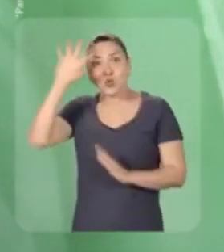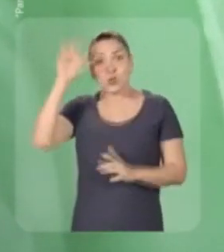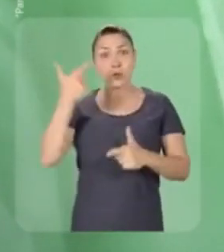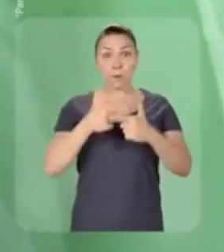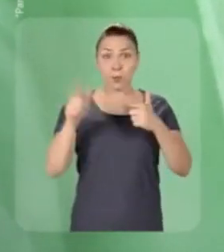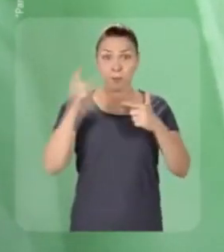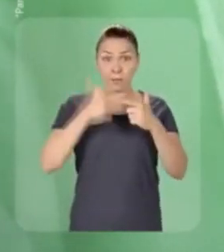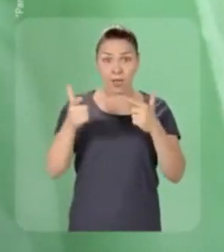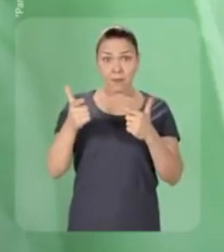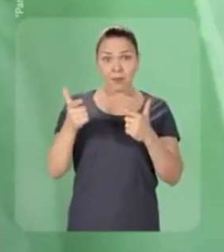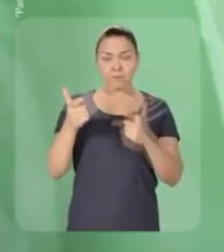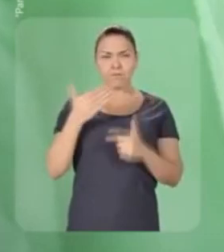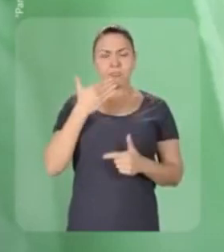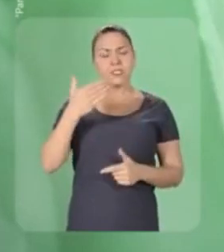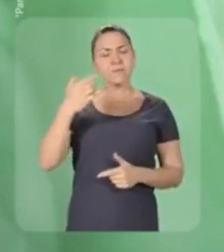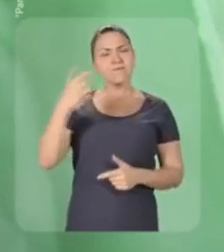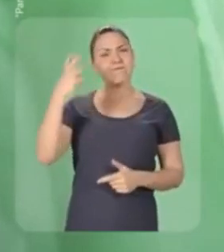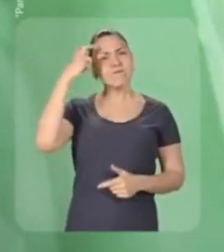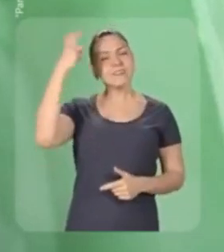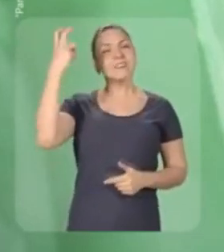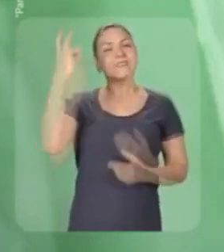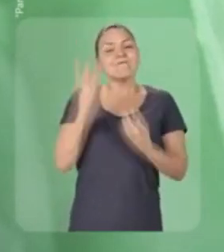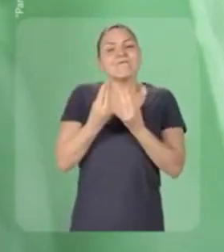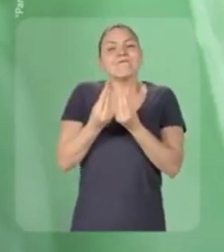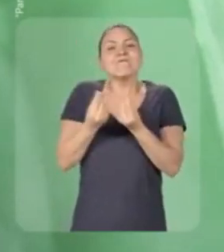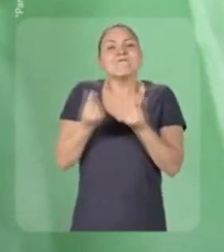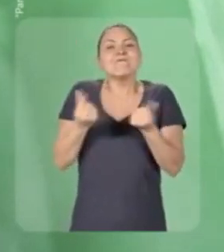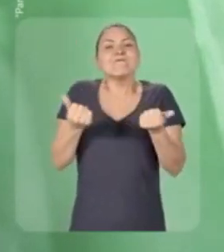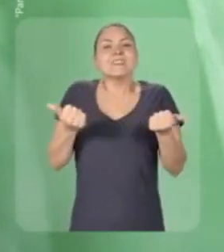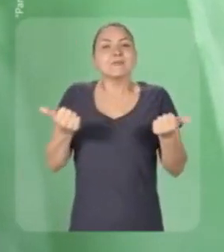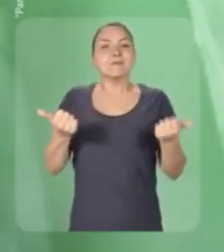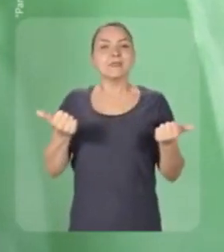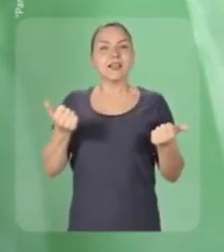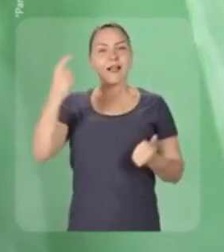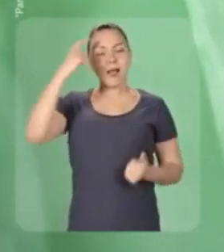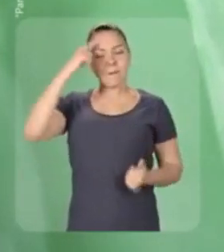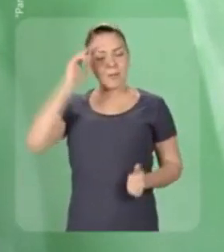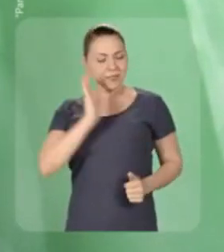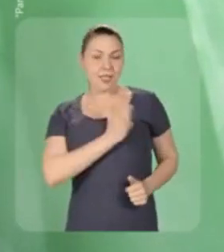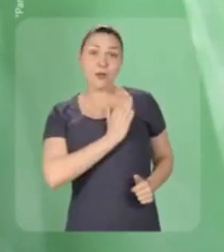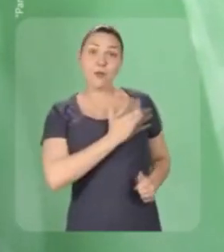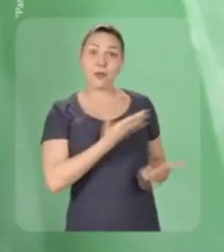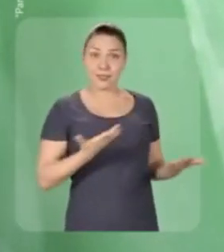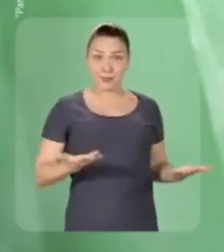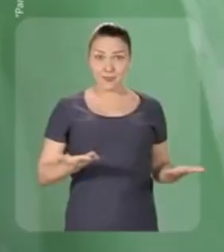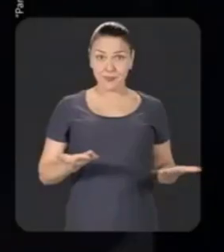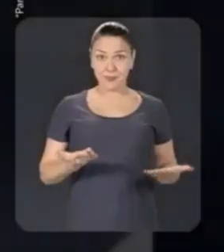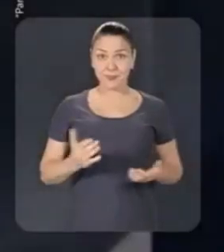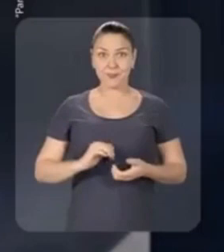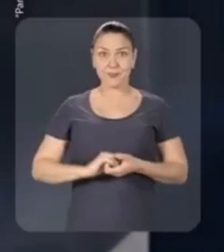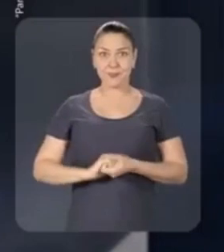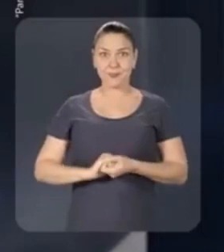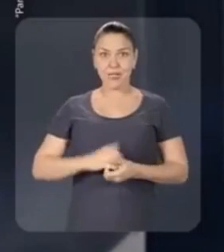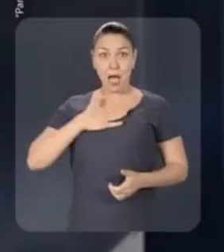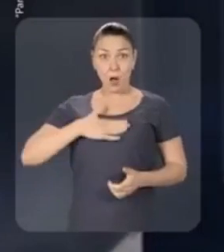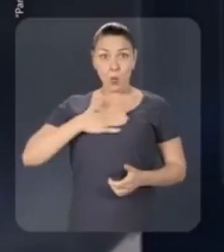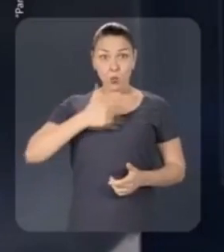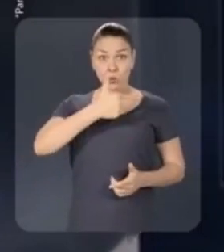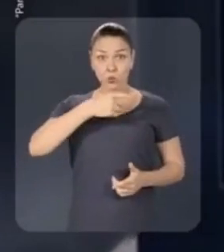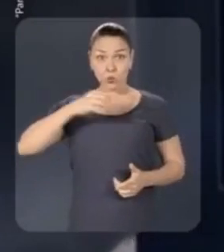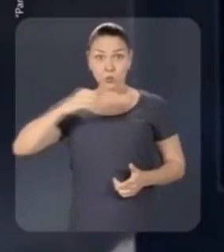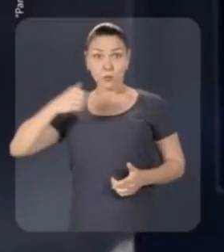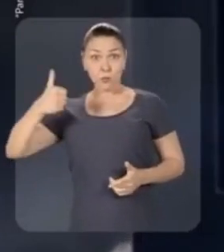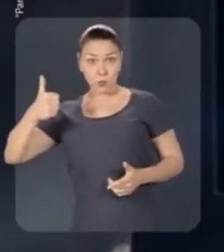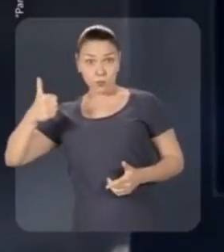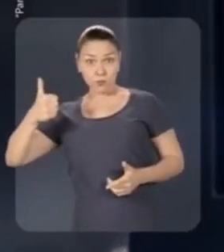melhor solução para o conflito pedia inteligência e sensibilidade, cabeça e coração.